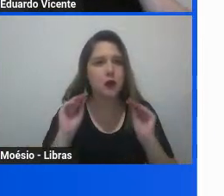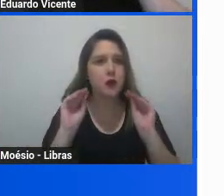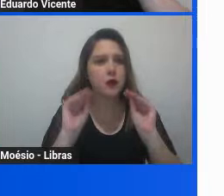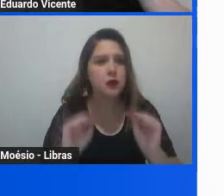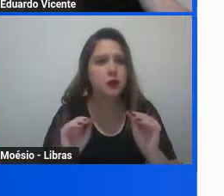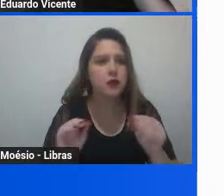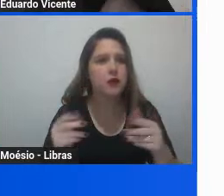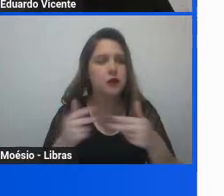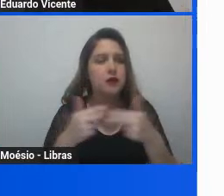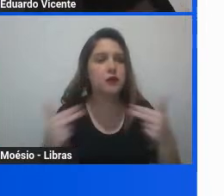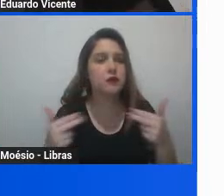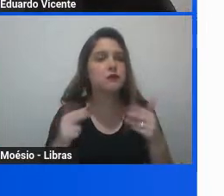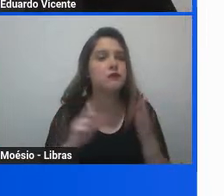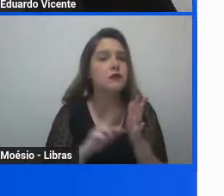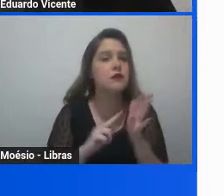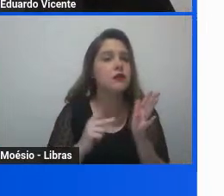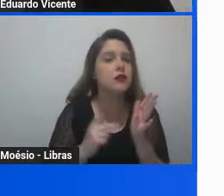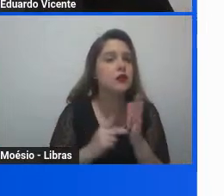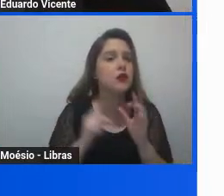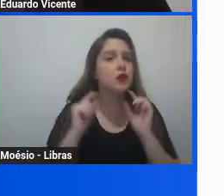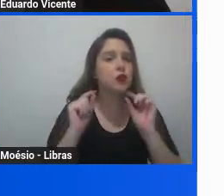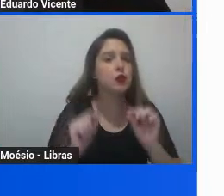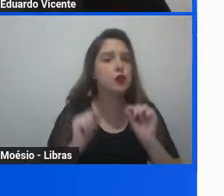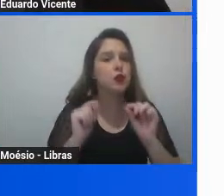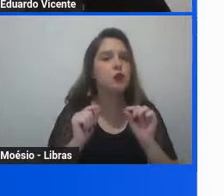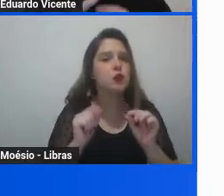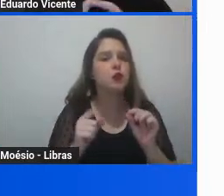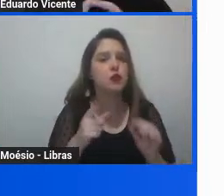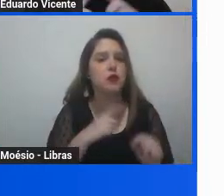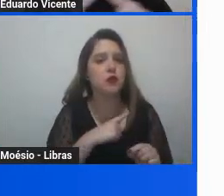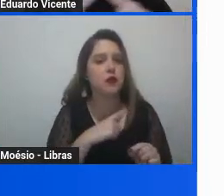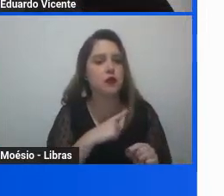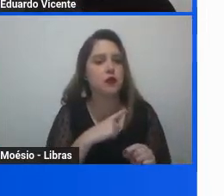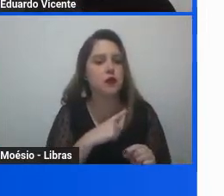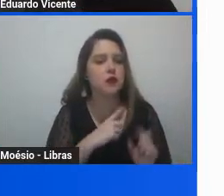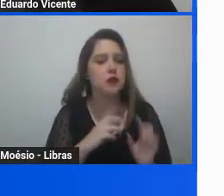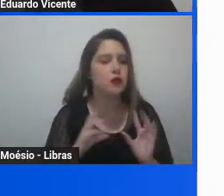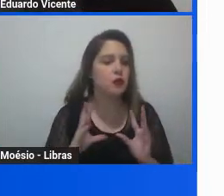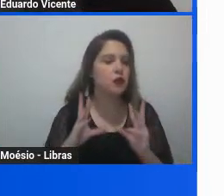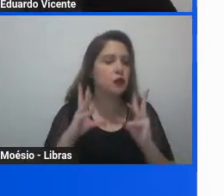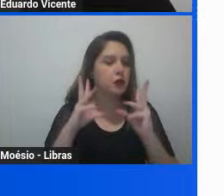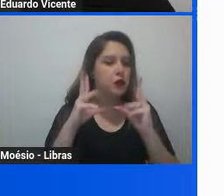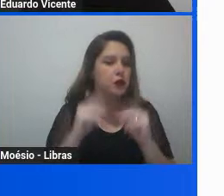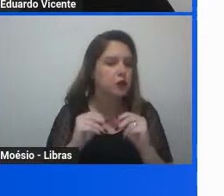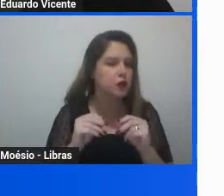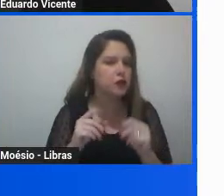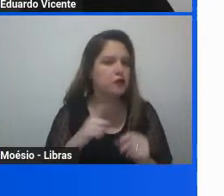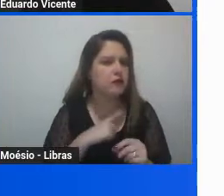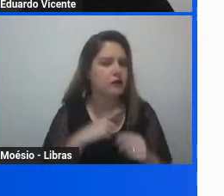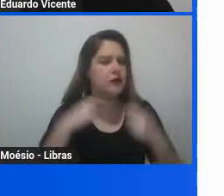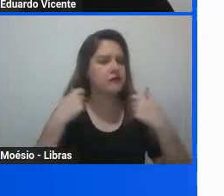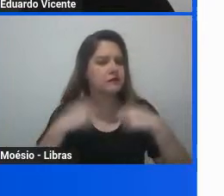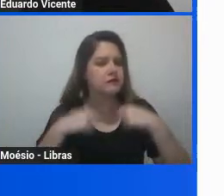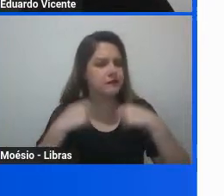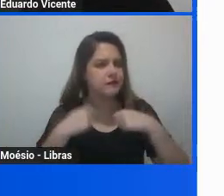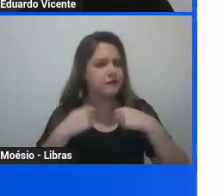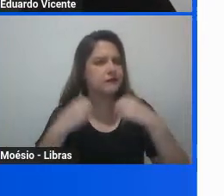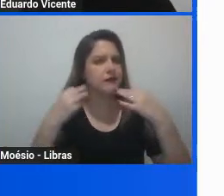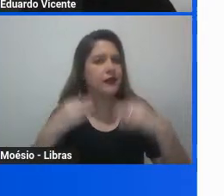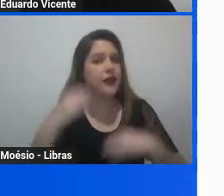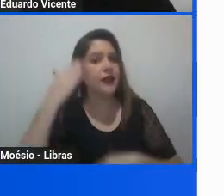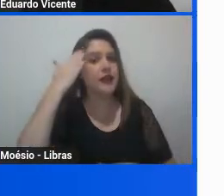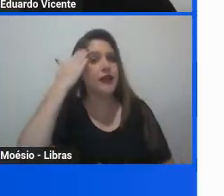uma casa, tinha pessoas dentro, não tinha pessoas dentro. Então, tudo é um cinema, tudo eu preciso observar, né? Entender o que